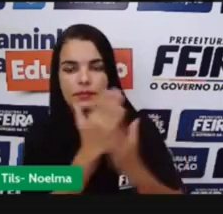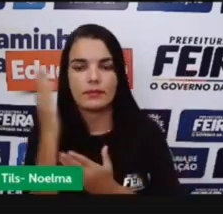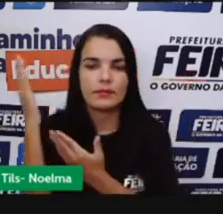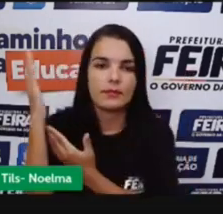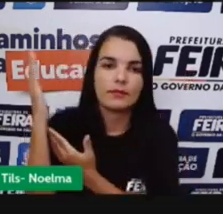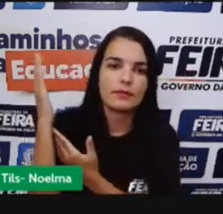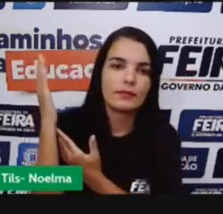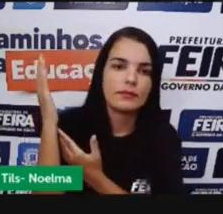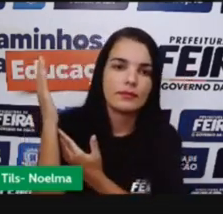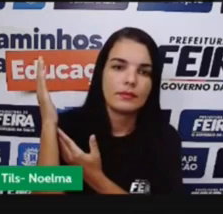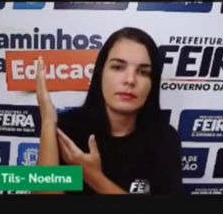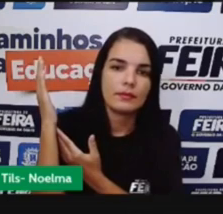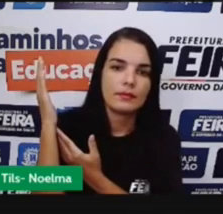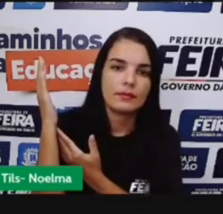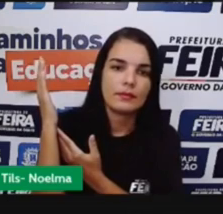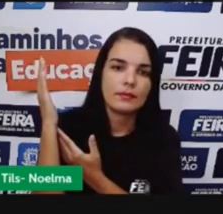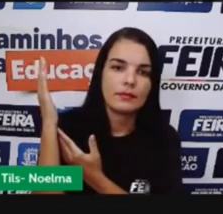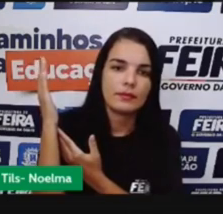121, vou colocar 124.